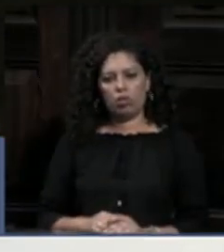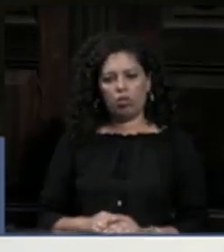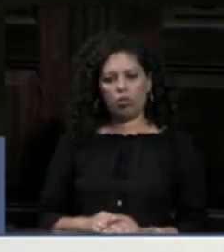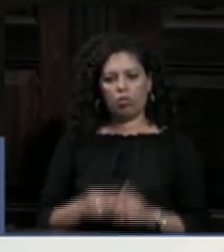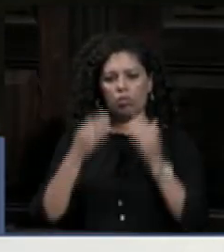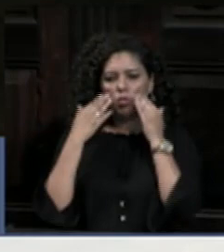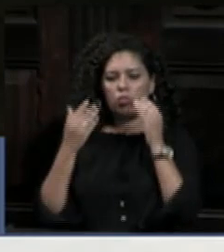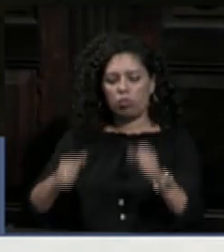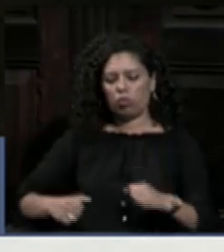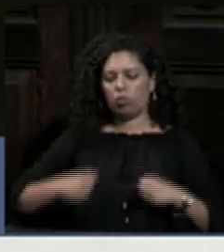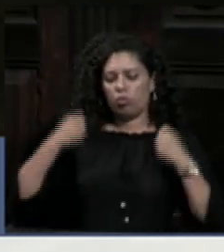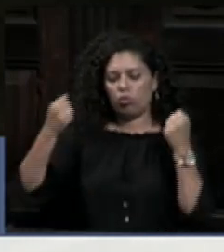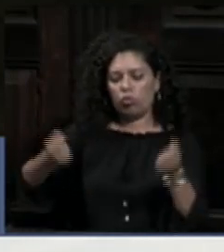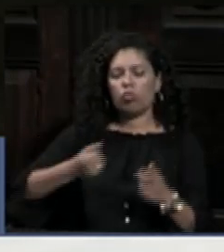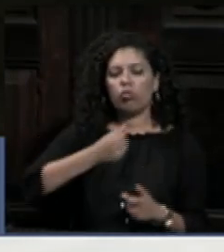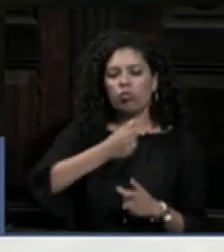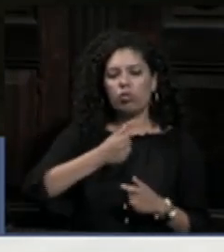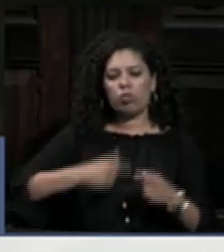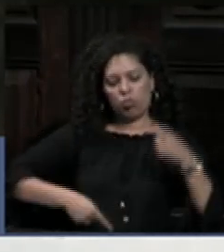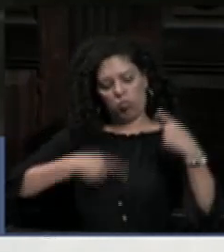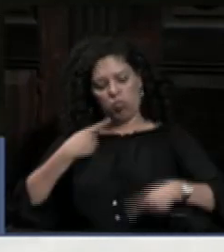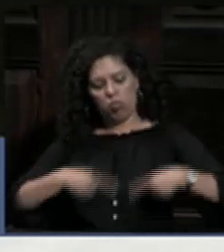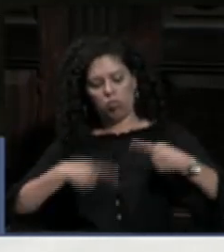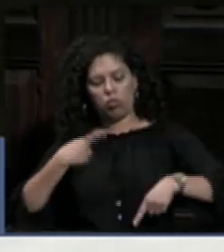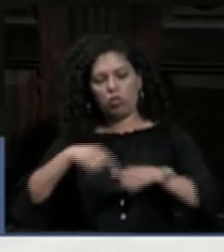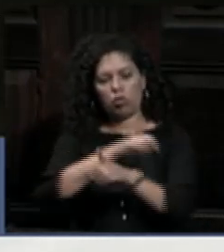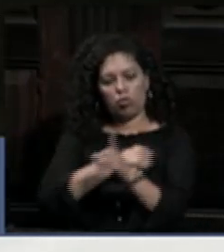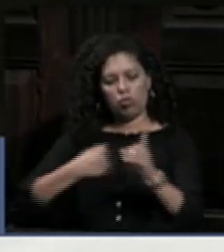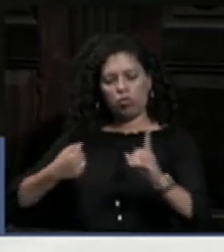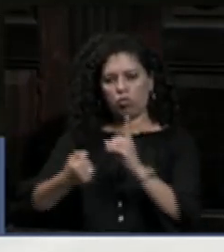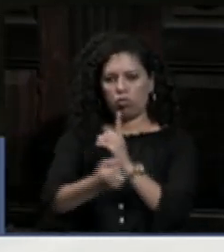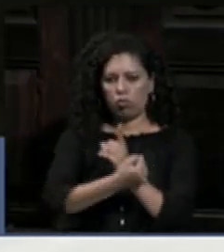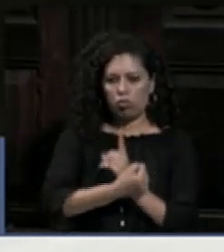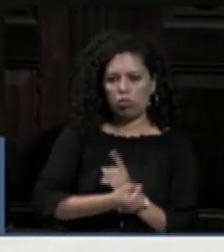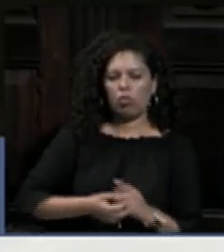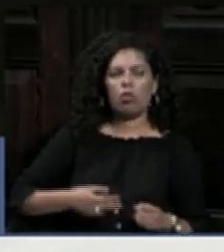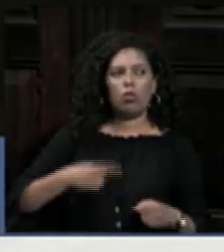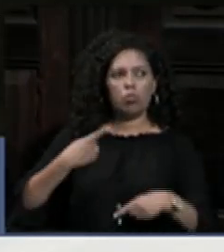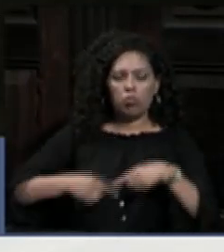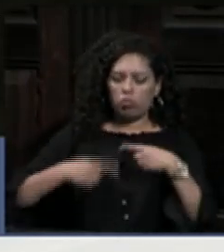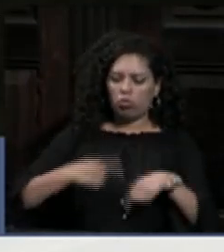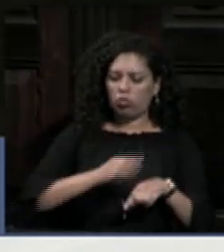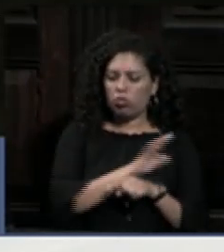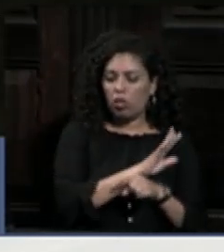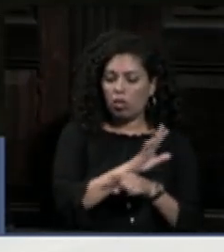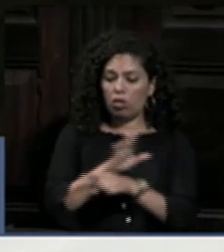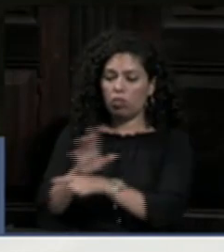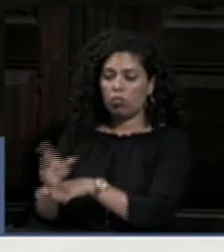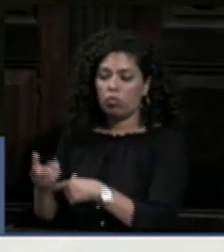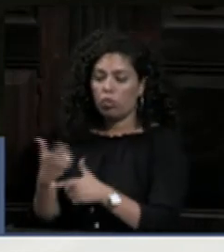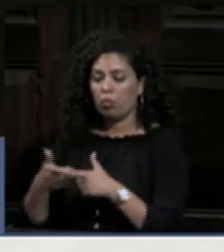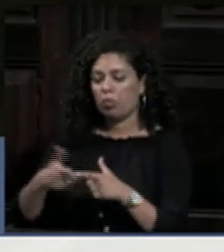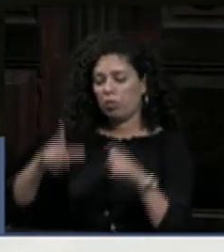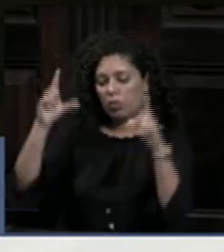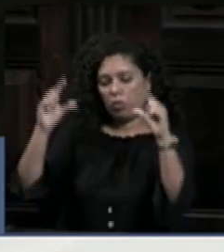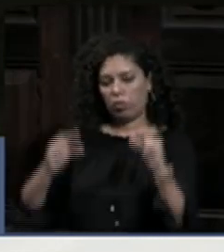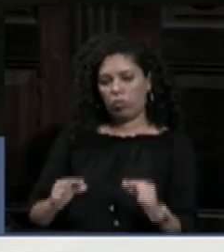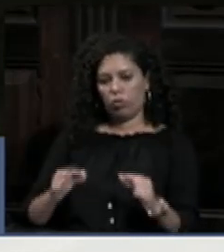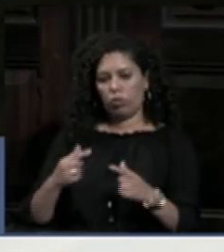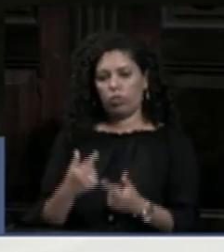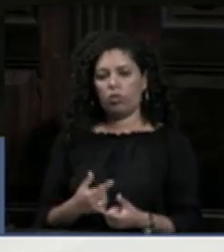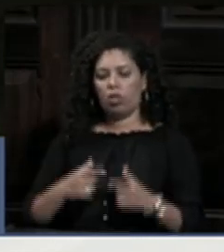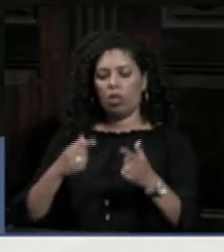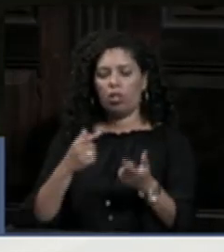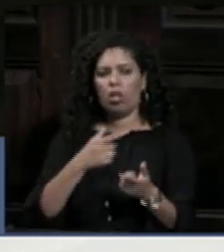por políticas de ação afirmativa políticas reparadoras em relação ao histórico secular preconceito